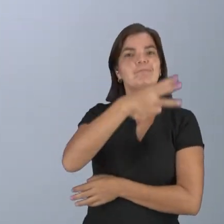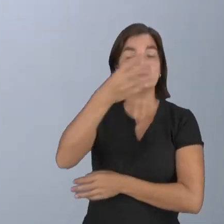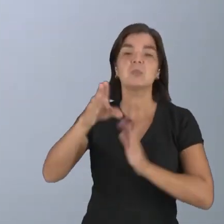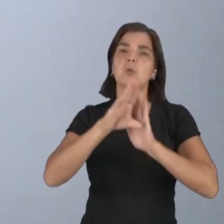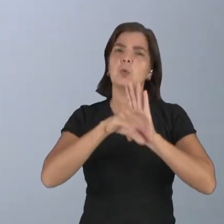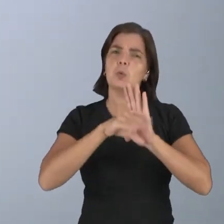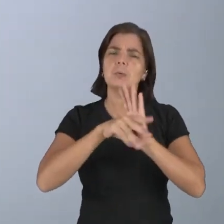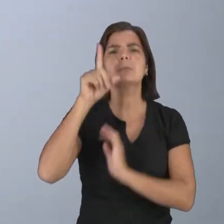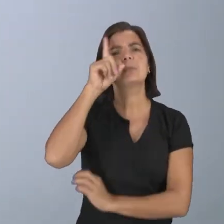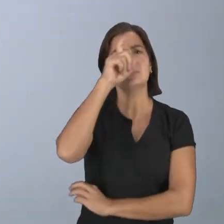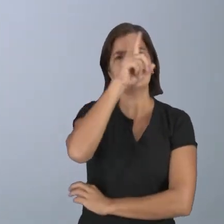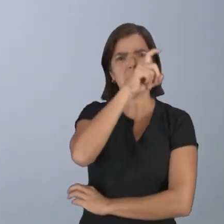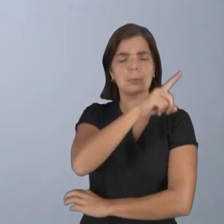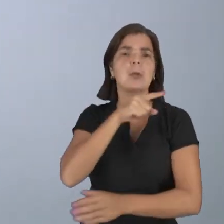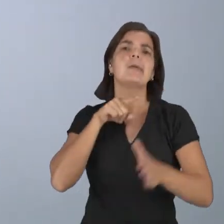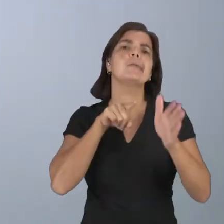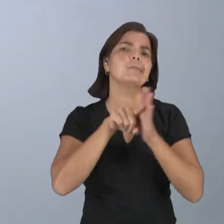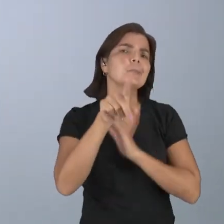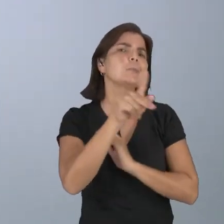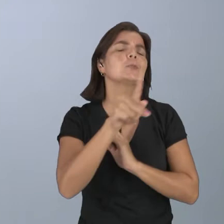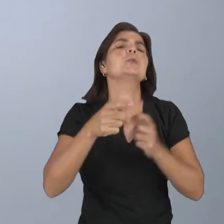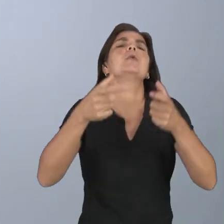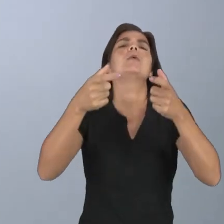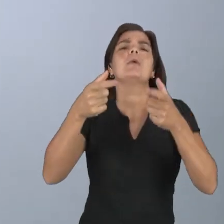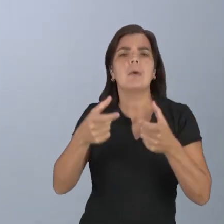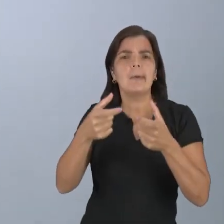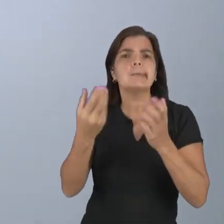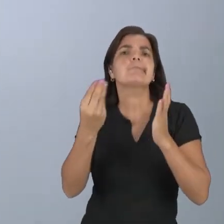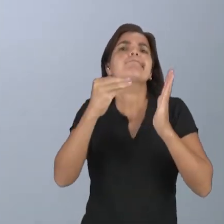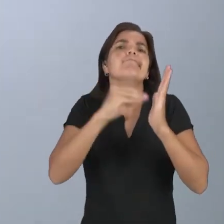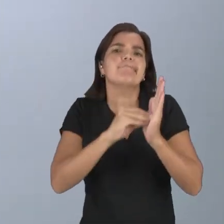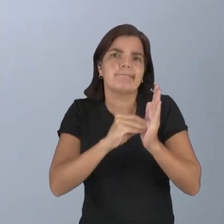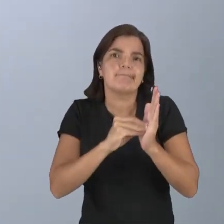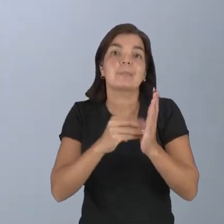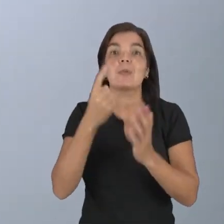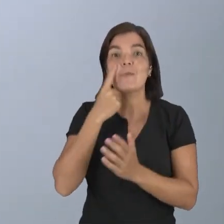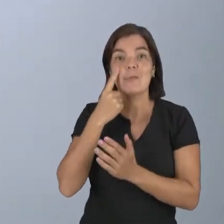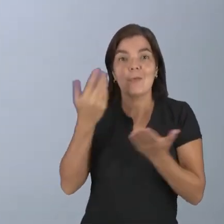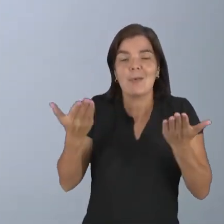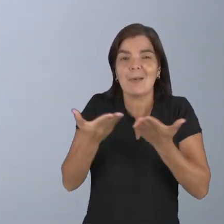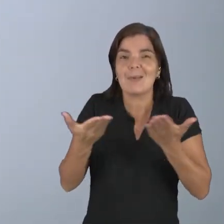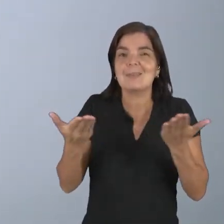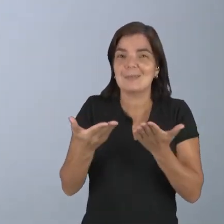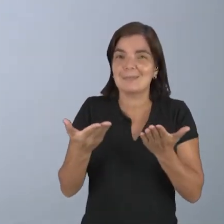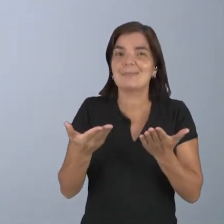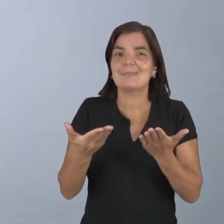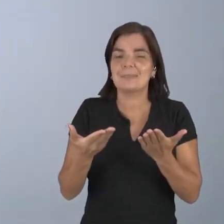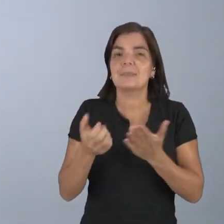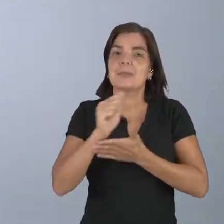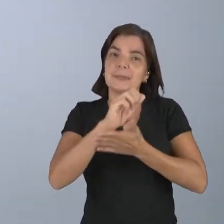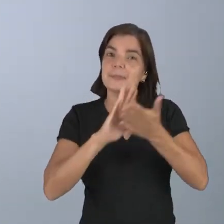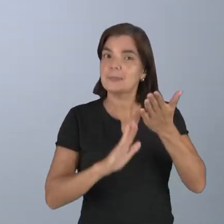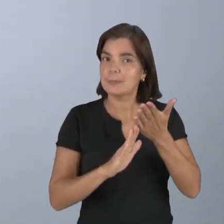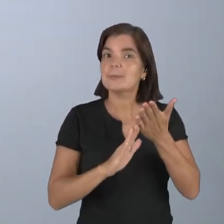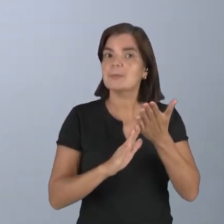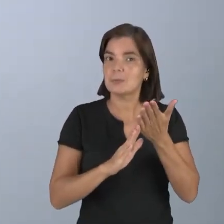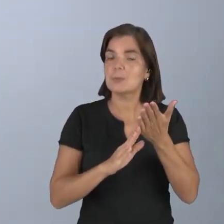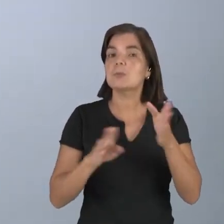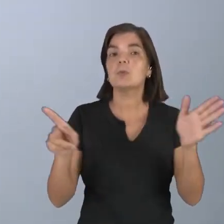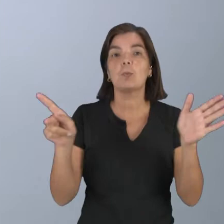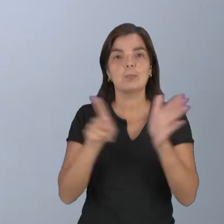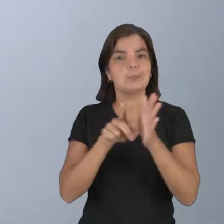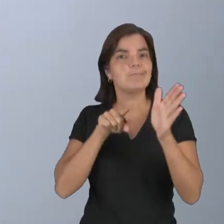conteúdo que o pessoal tem muita dificuldade pergunta Professor onde eu vou aplicar isso você vai ver hoje em exercícios com